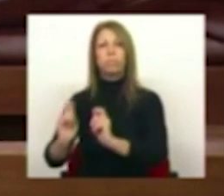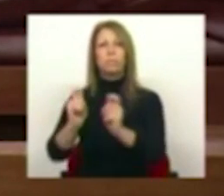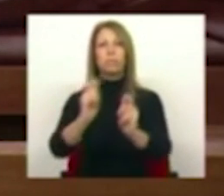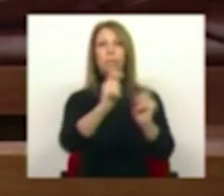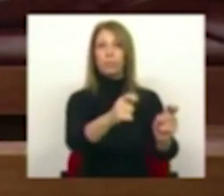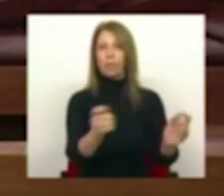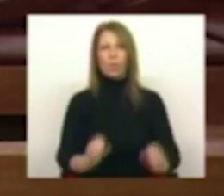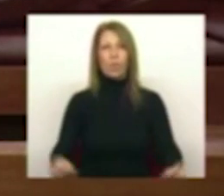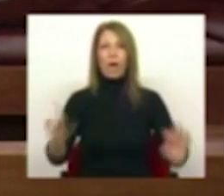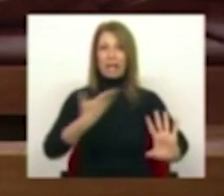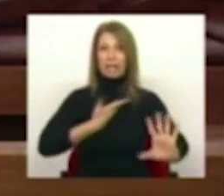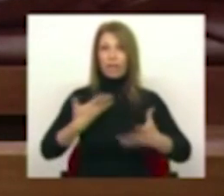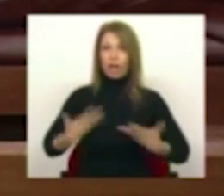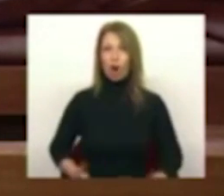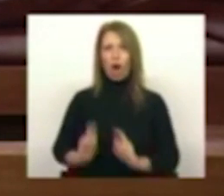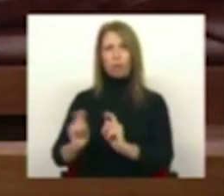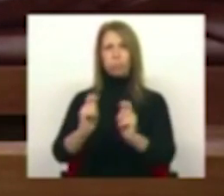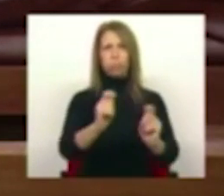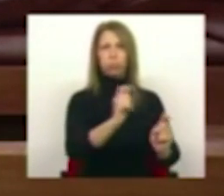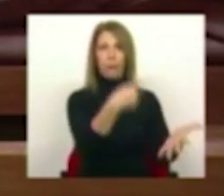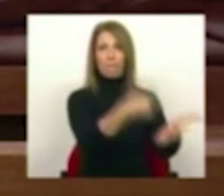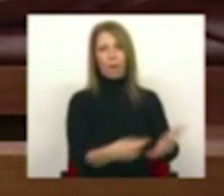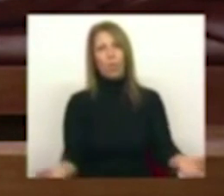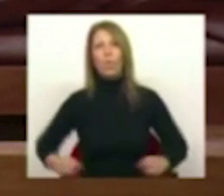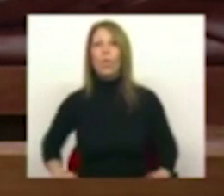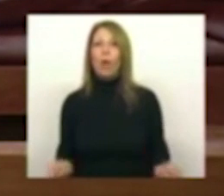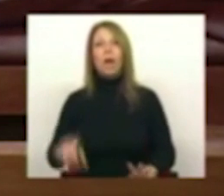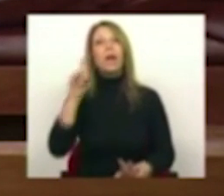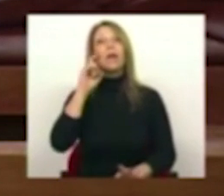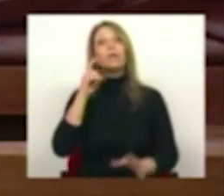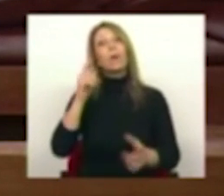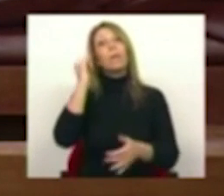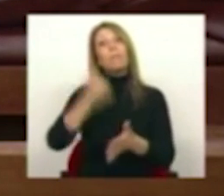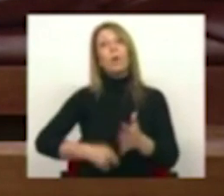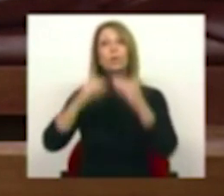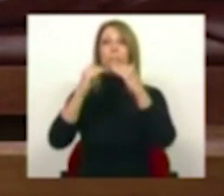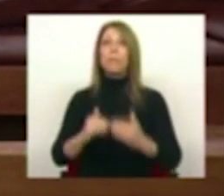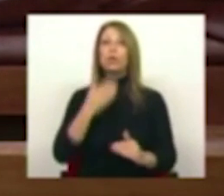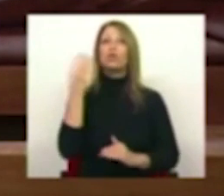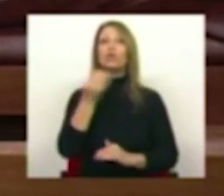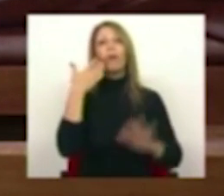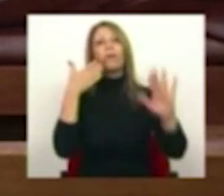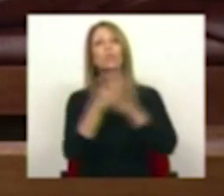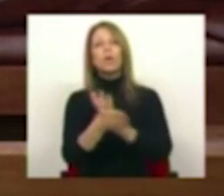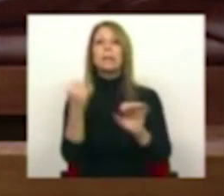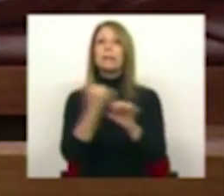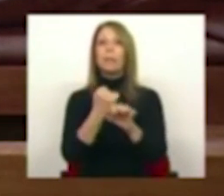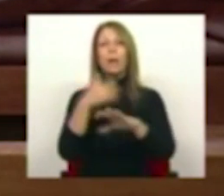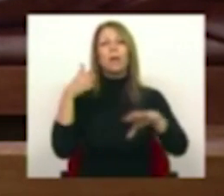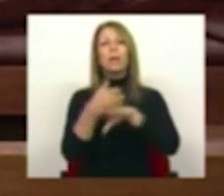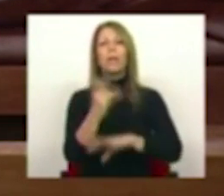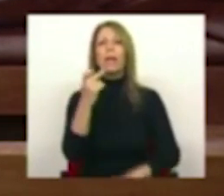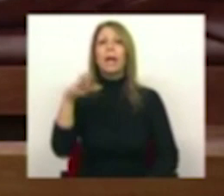presente. Asseguramos também menos impostos para os mais jovens de hoje que entram no mercado de trabalho através do IRS